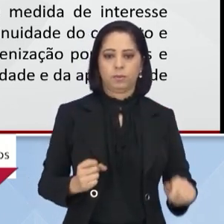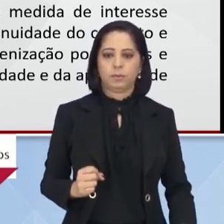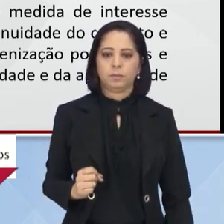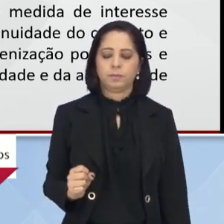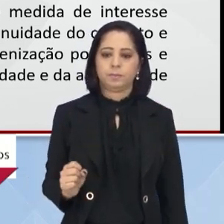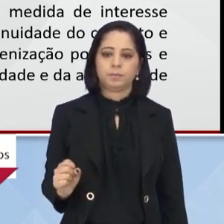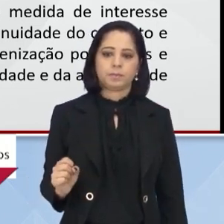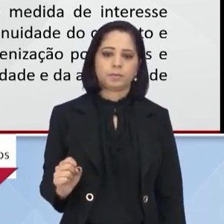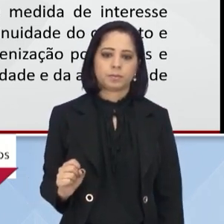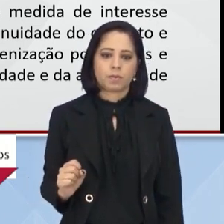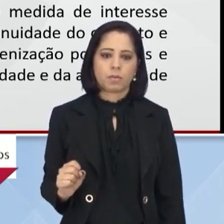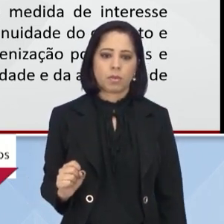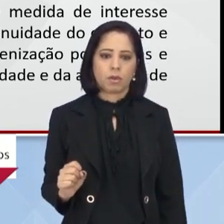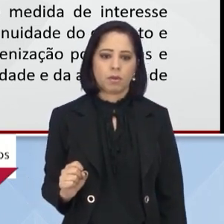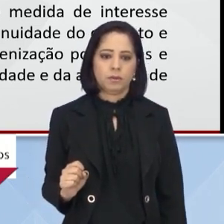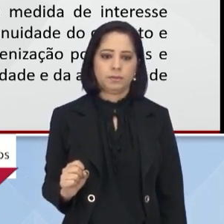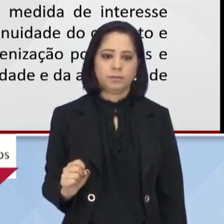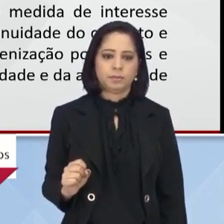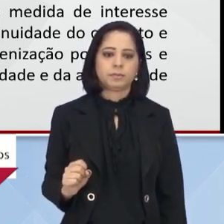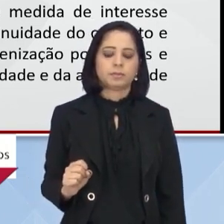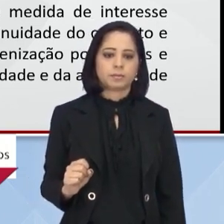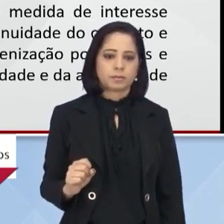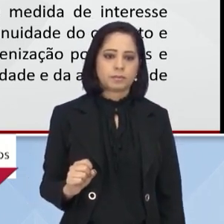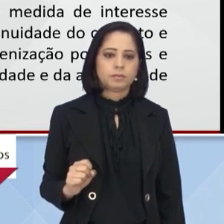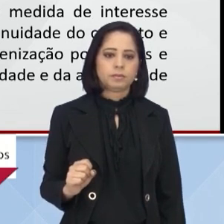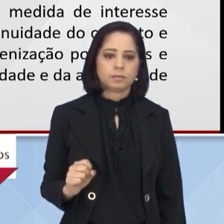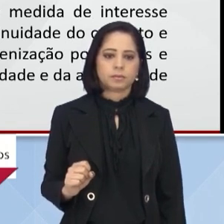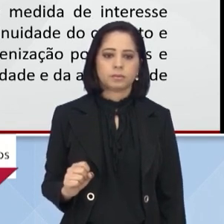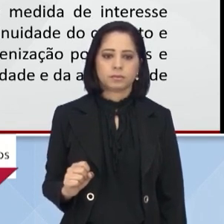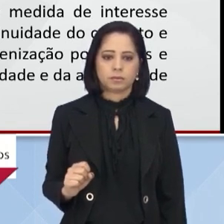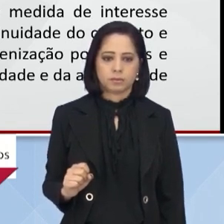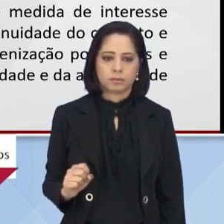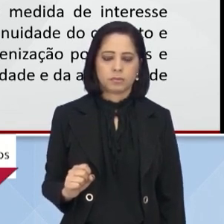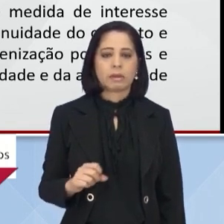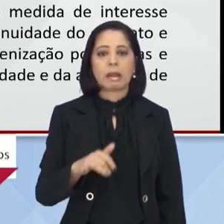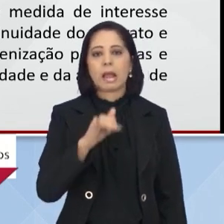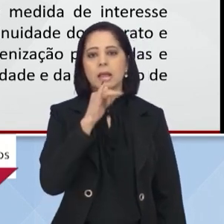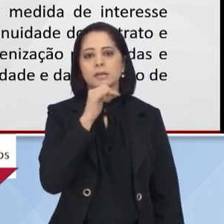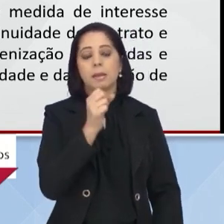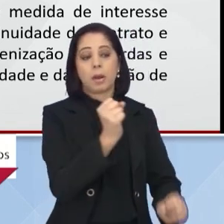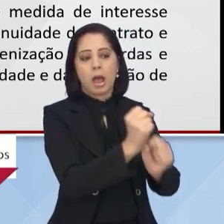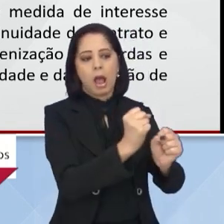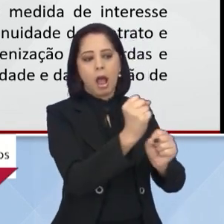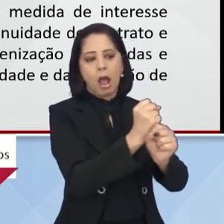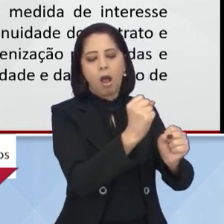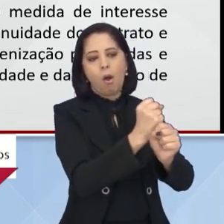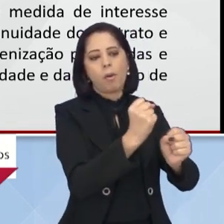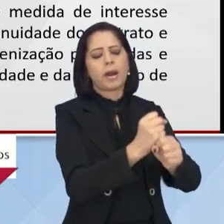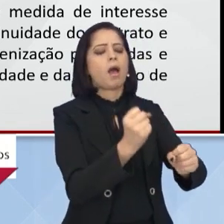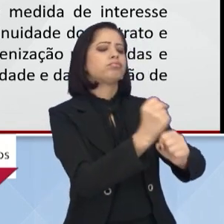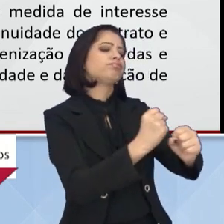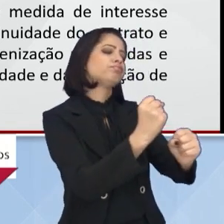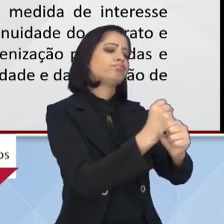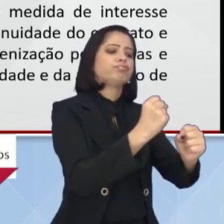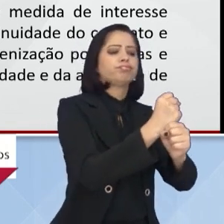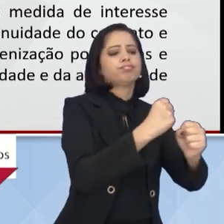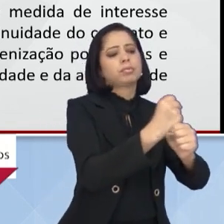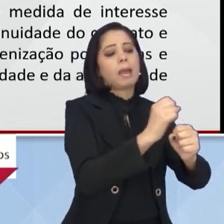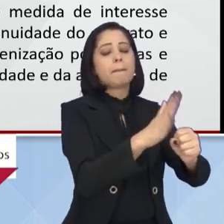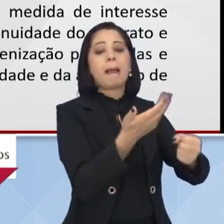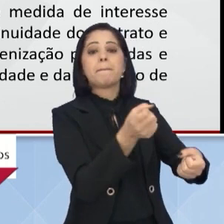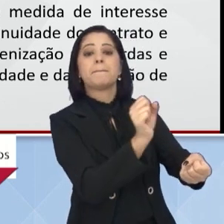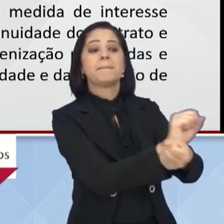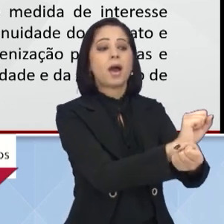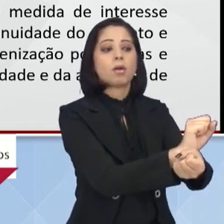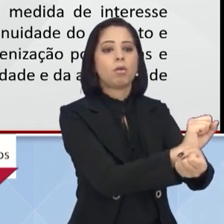E E o que e o que aconteceria nesse caso né a obra continua o contrato continua e depois Isso vai ser discutido a